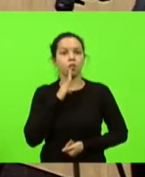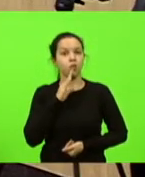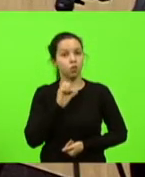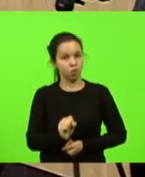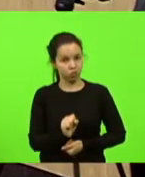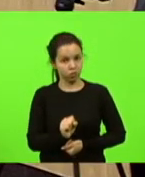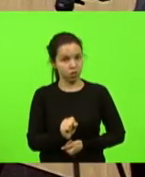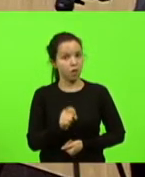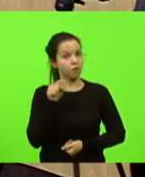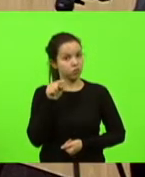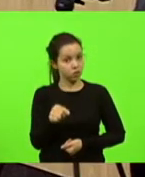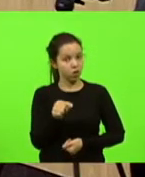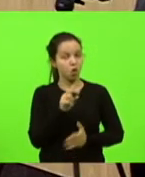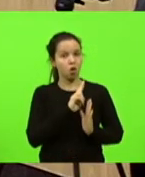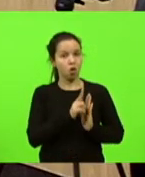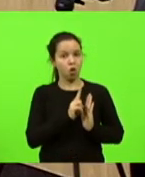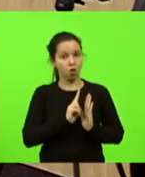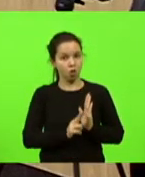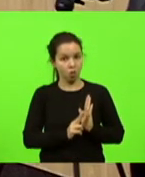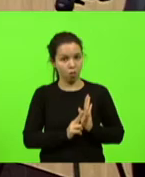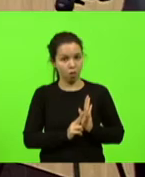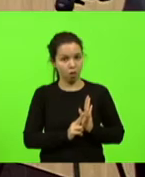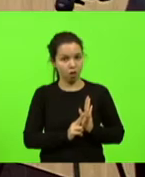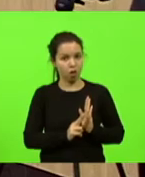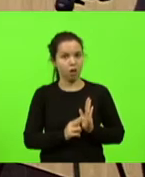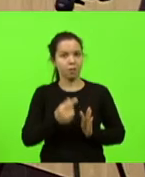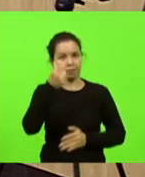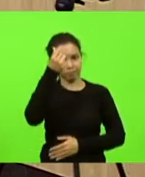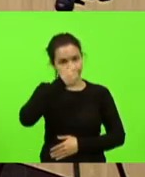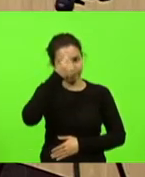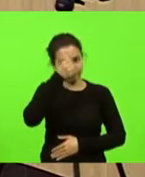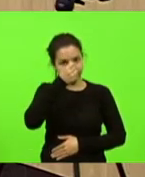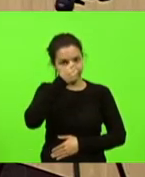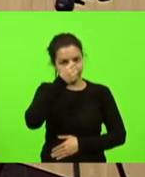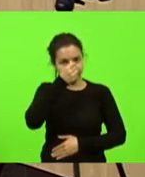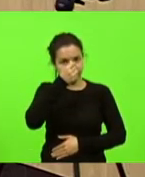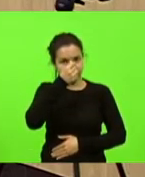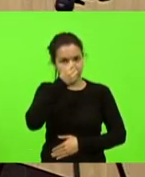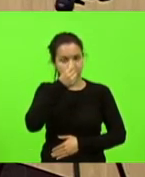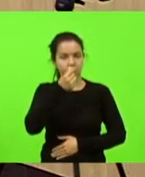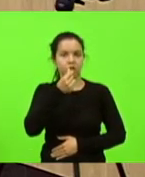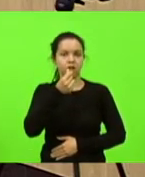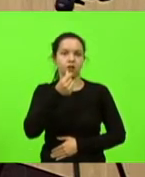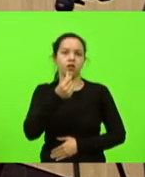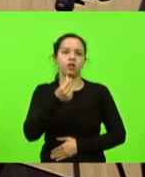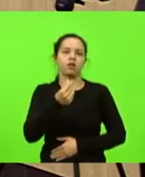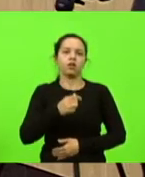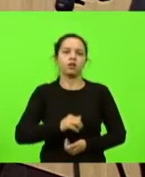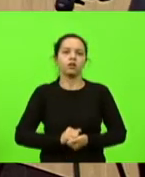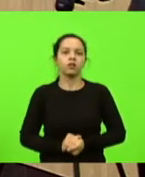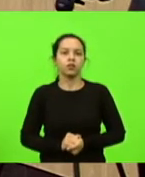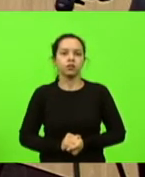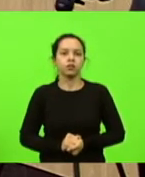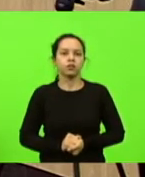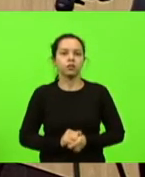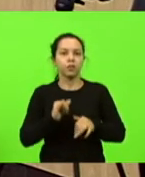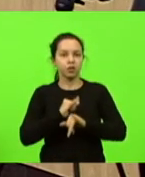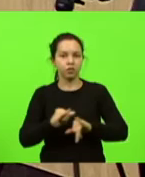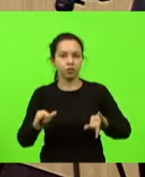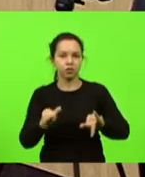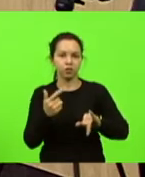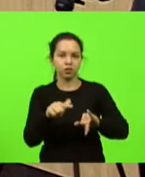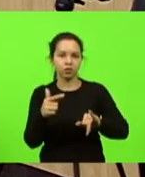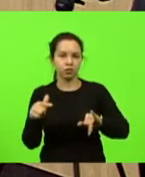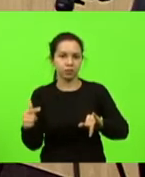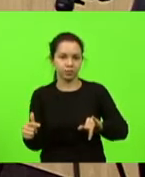foi nominalmente citado pelo deputado Maurício Scudillar, que eu estava atentamente ouvindo a fala. Eu vou ser breve. Senhor presidente. Não houve manifestação nominal, deputado. Eu só quero agradecer